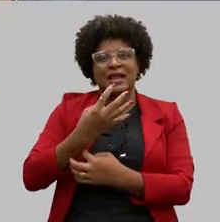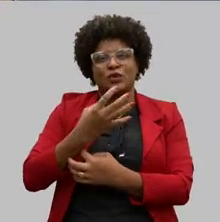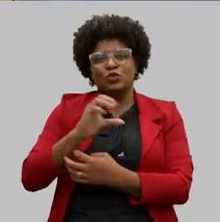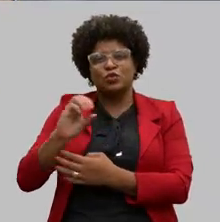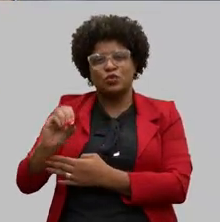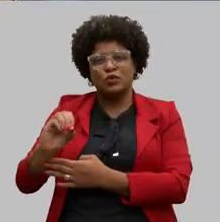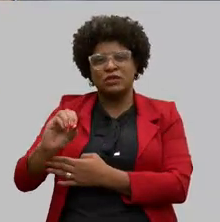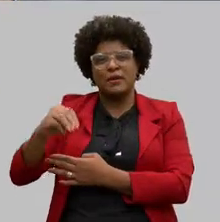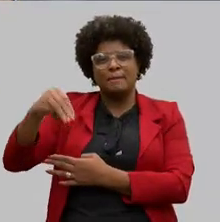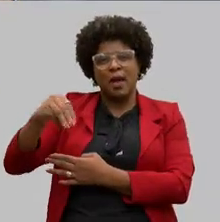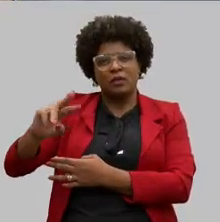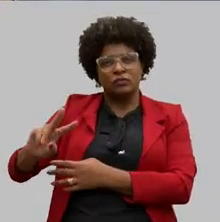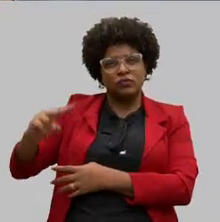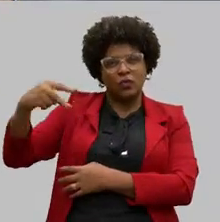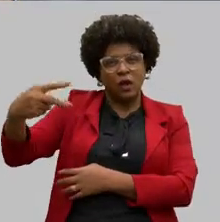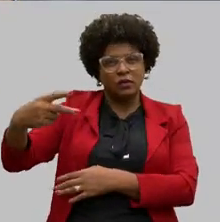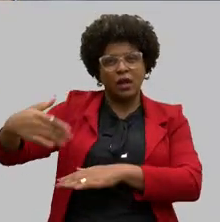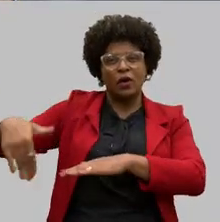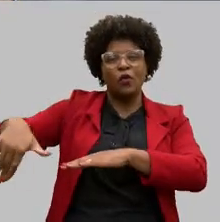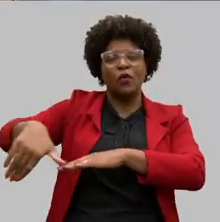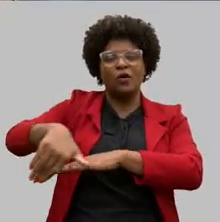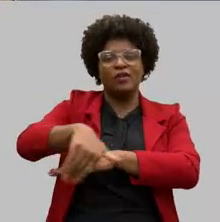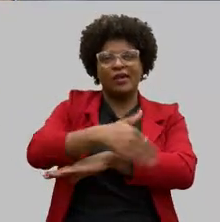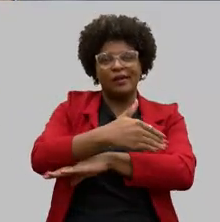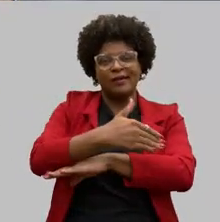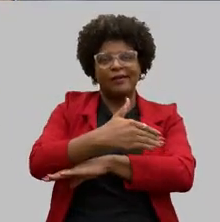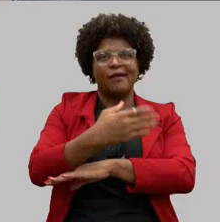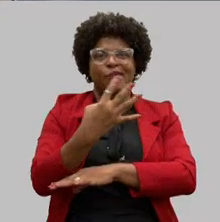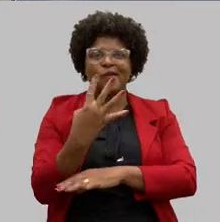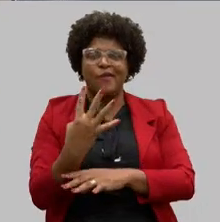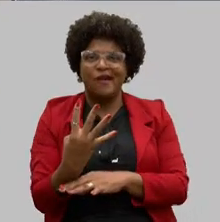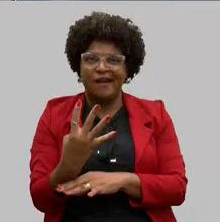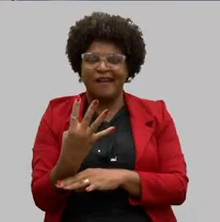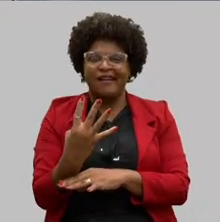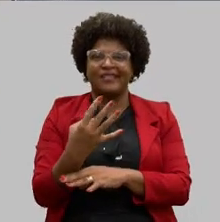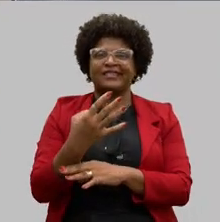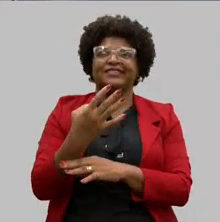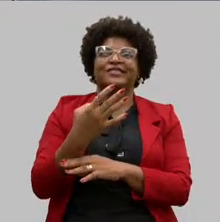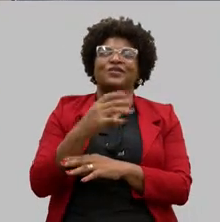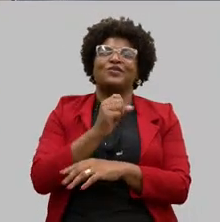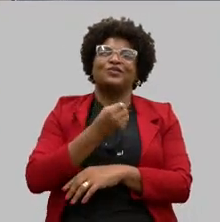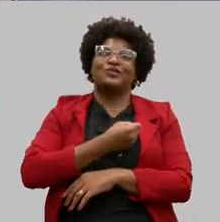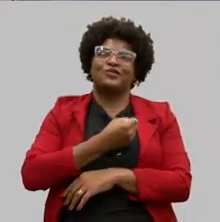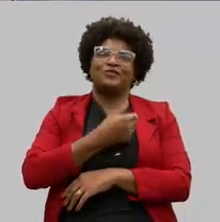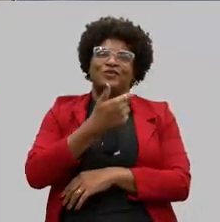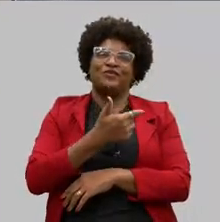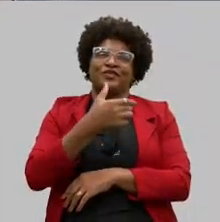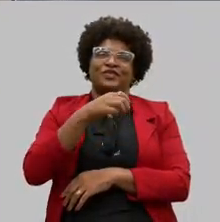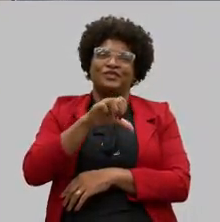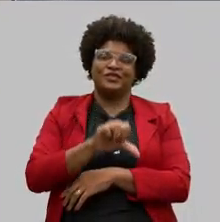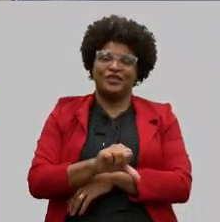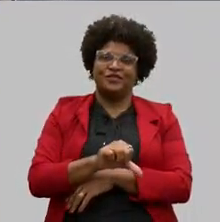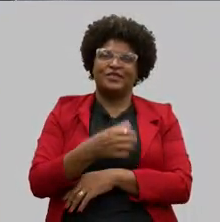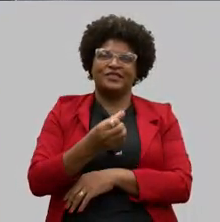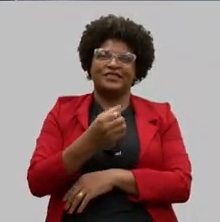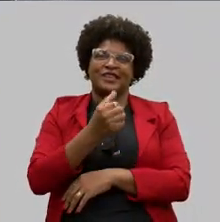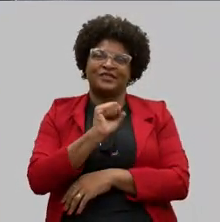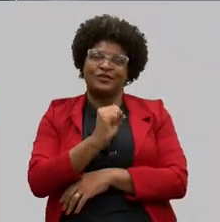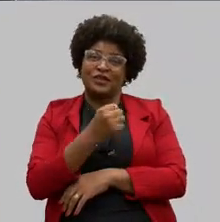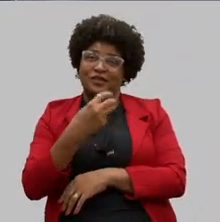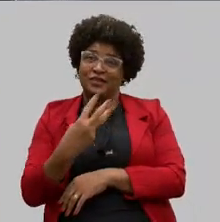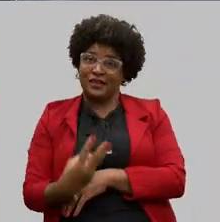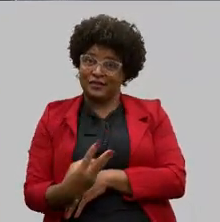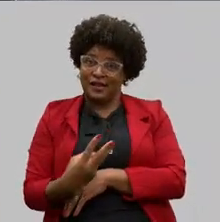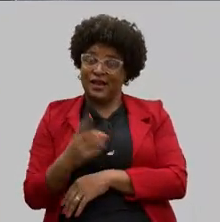463 naquele município registrado sobre o número 29.183 folha 184 do livro 3M do